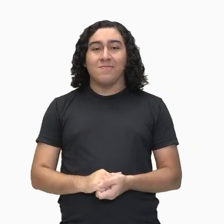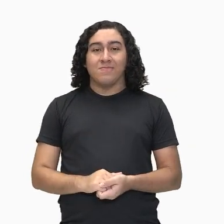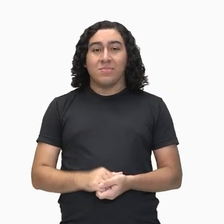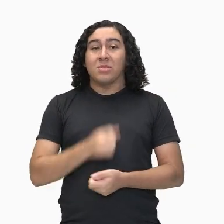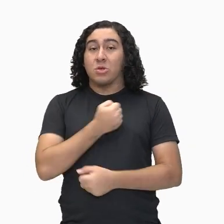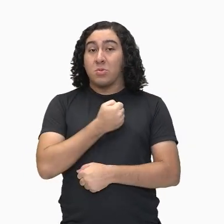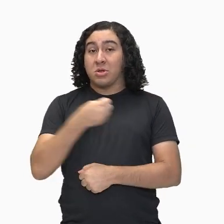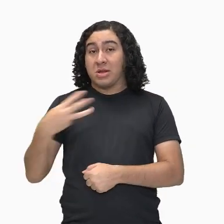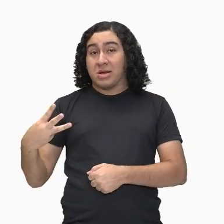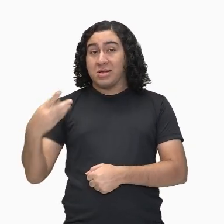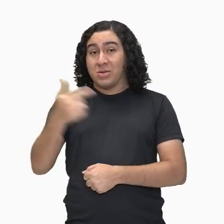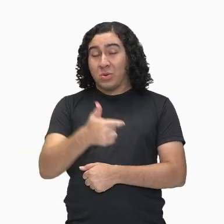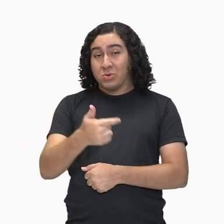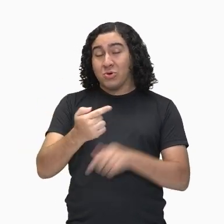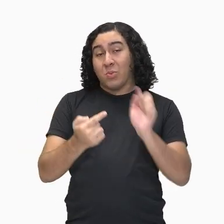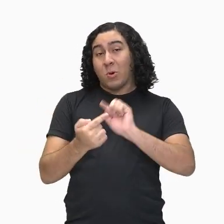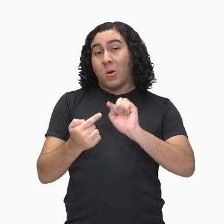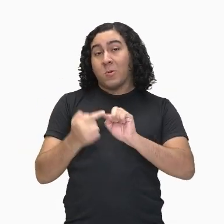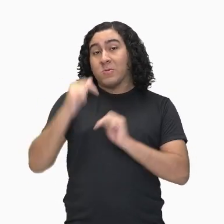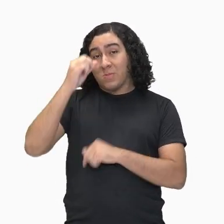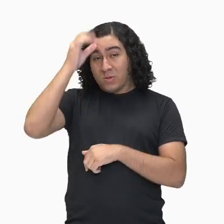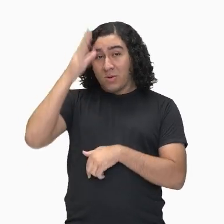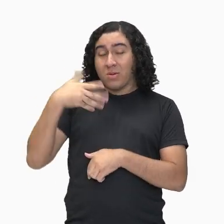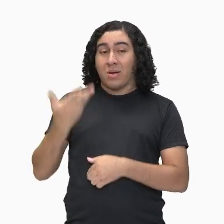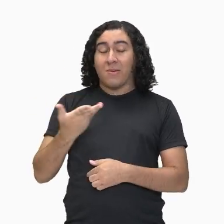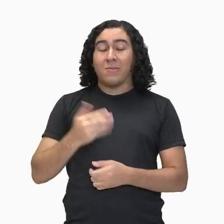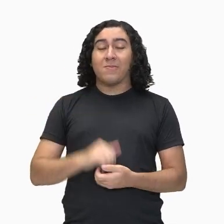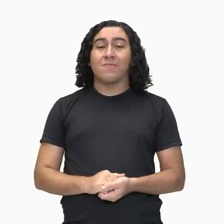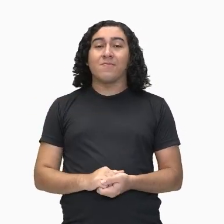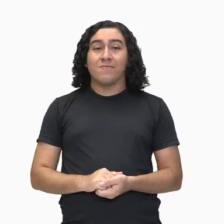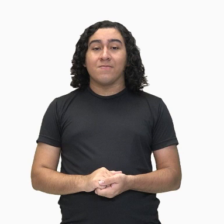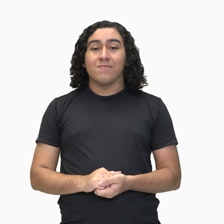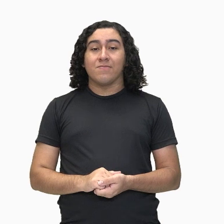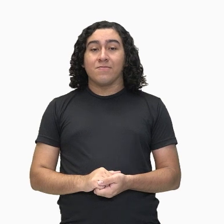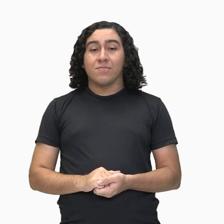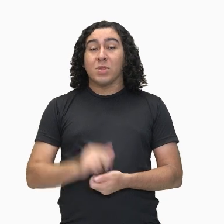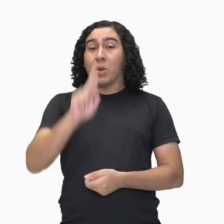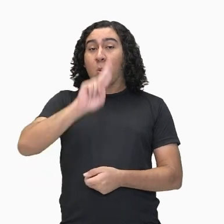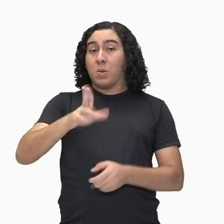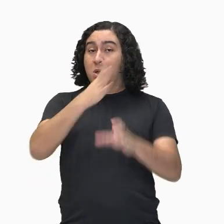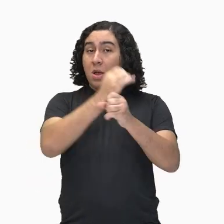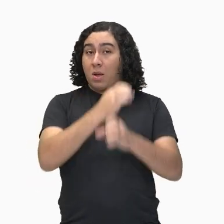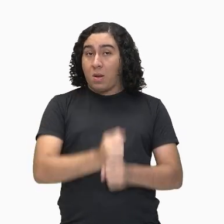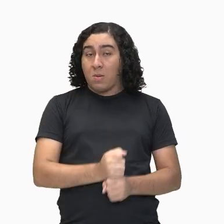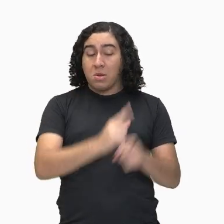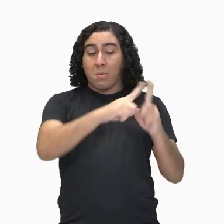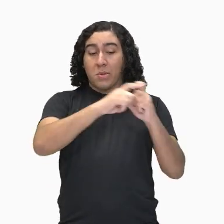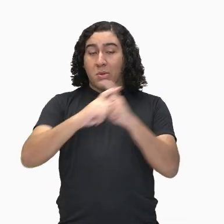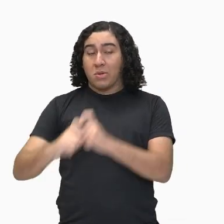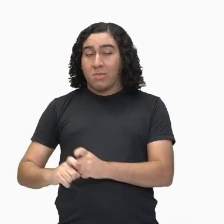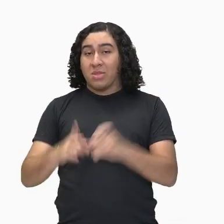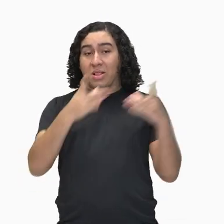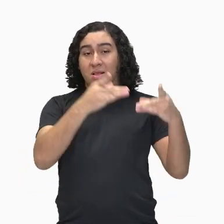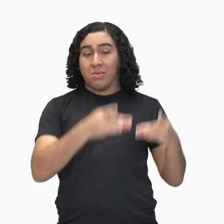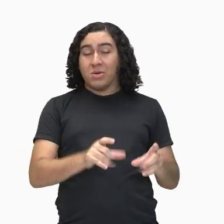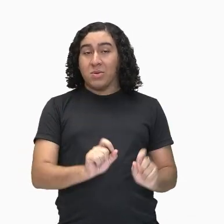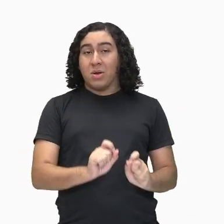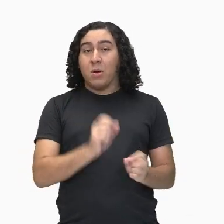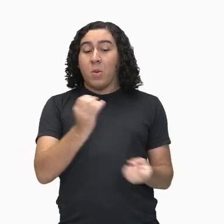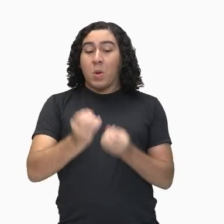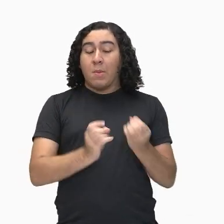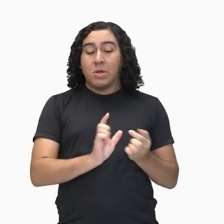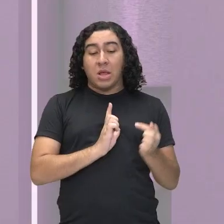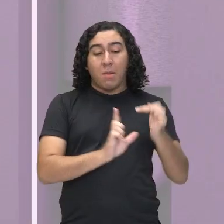número 32 tem como objeto de conhecimento operações com polinômios com detalhamento em adição